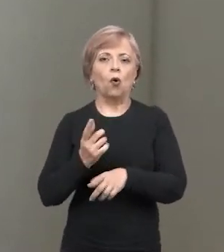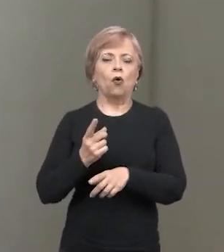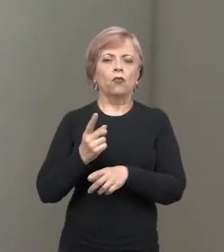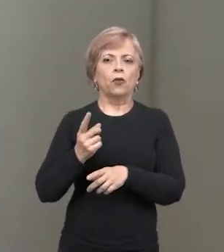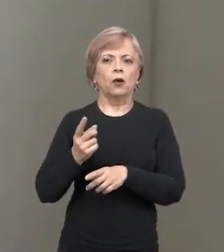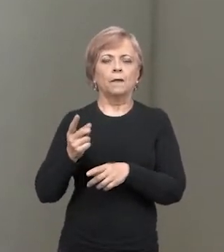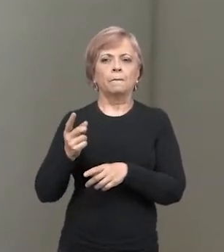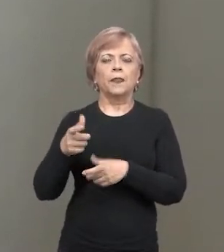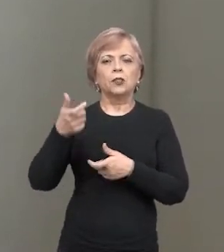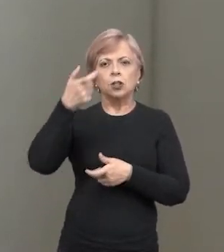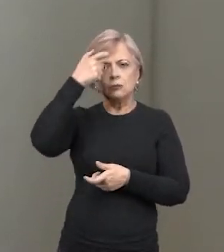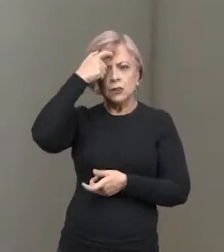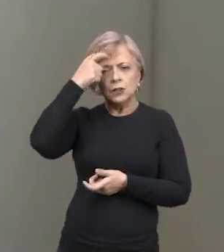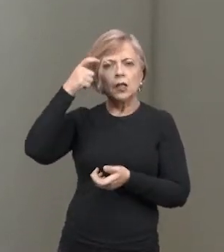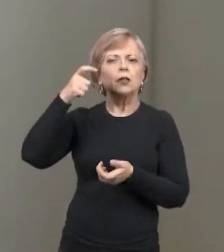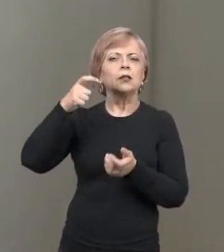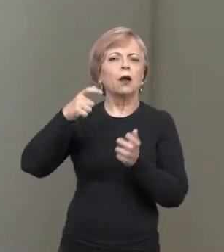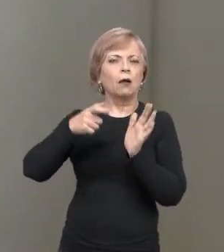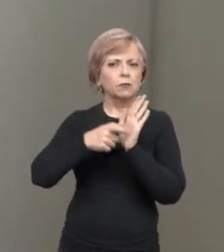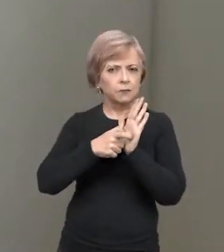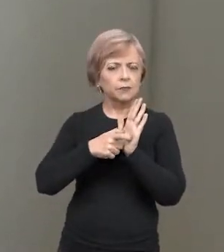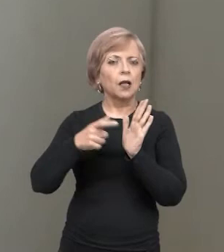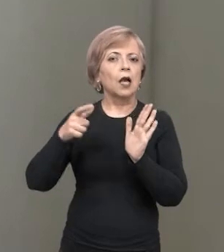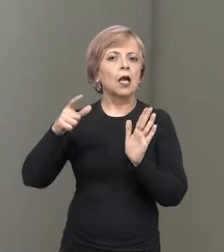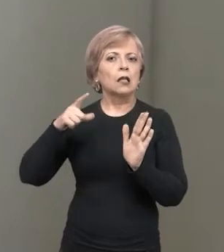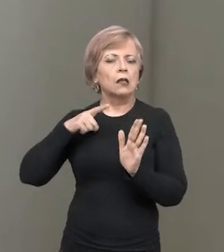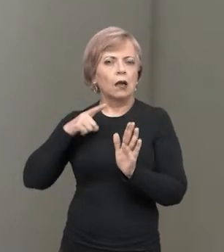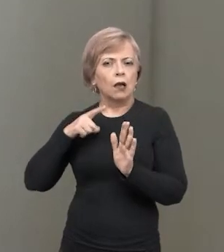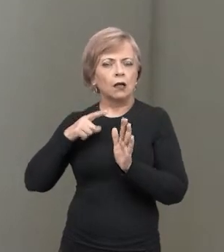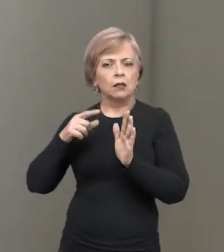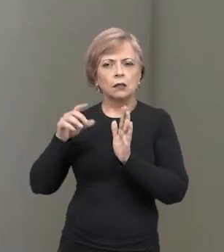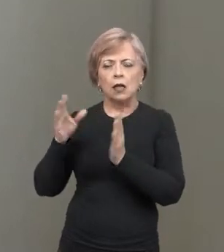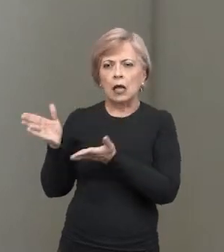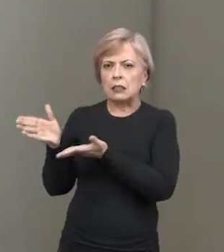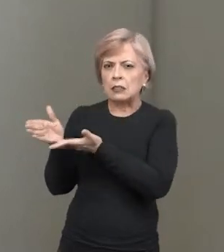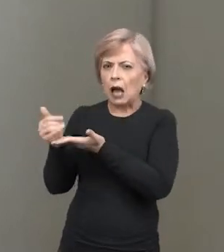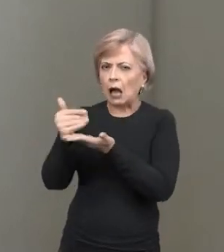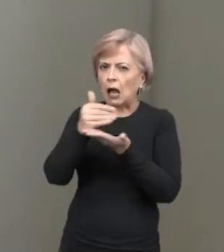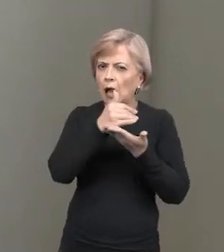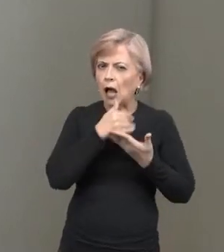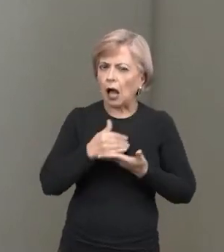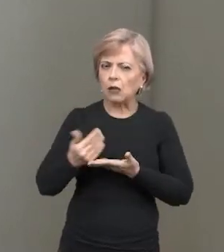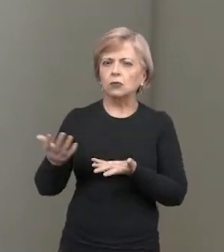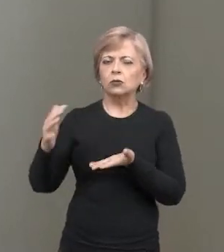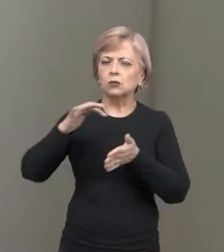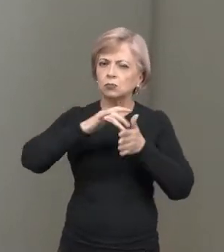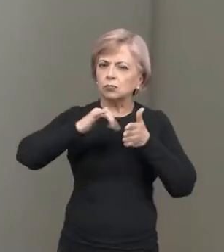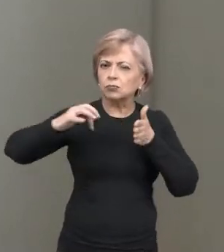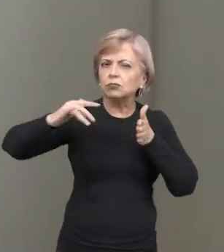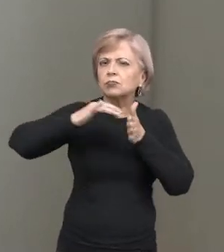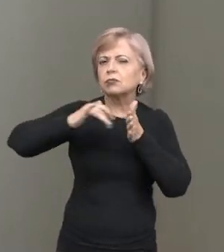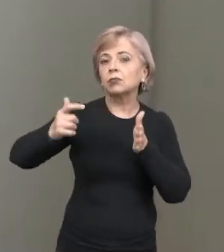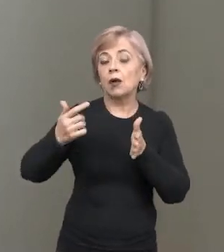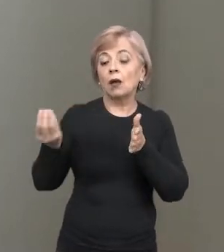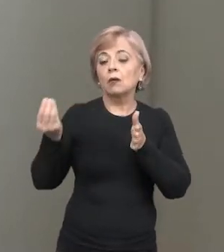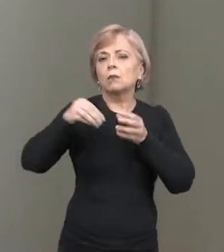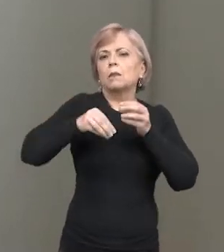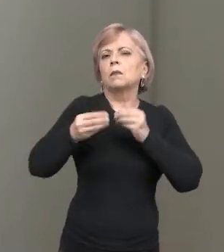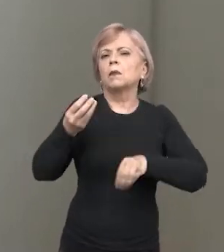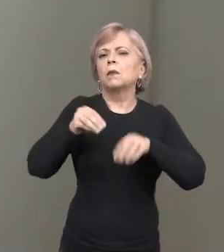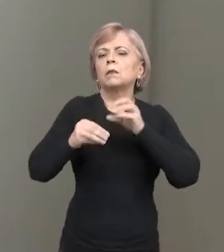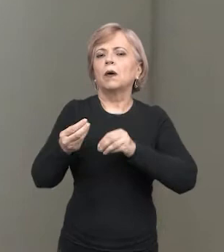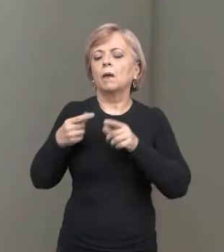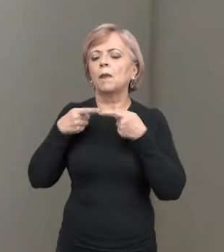dados e TI, para agilizar a troca de informação. Temos conseguido também, recentemente, parcerias